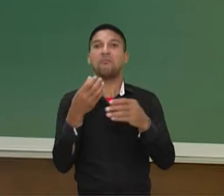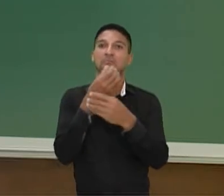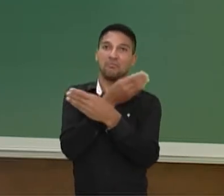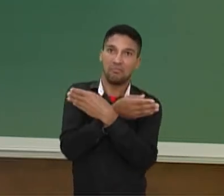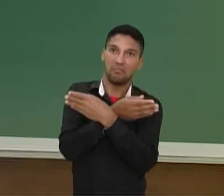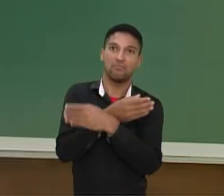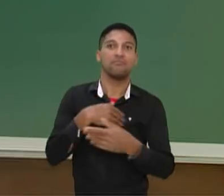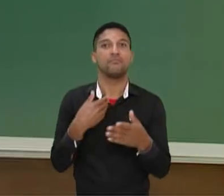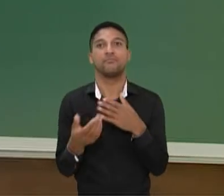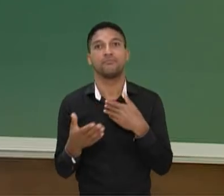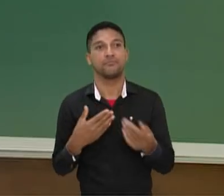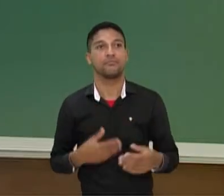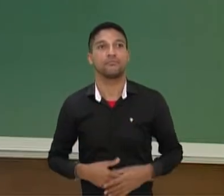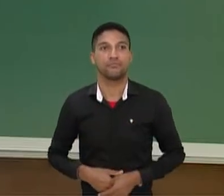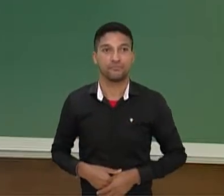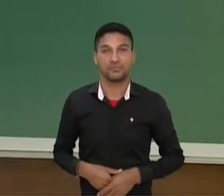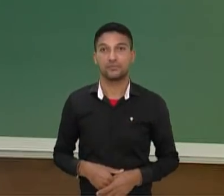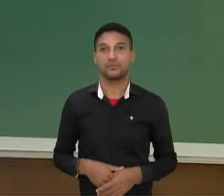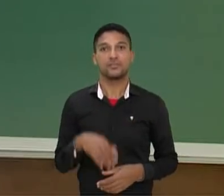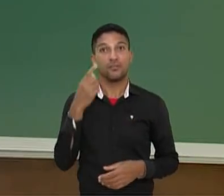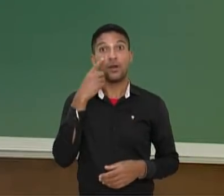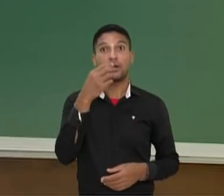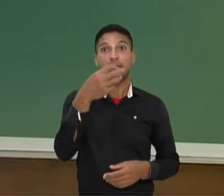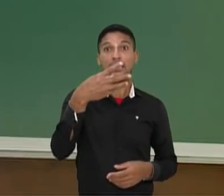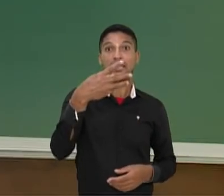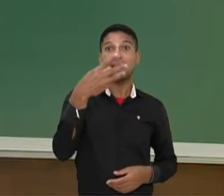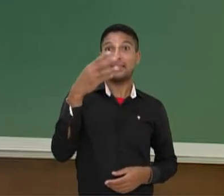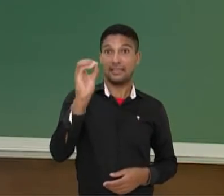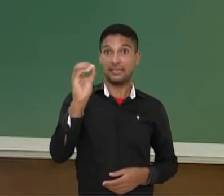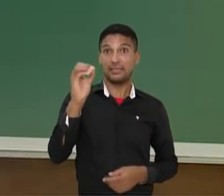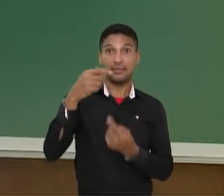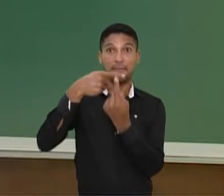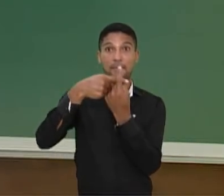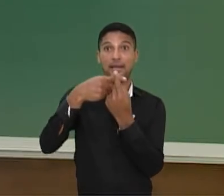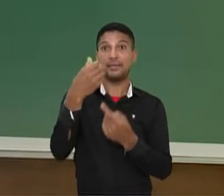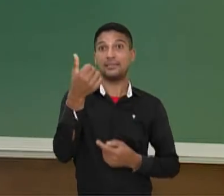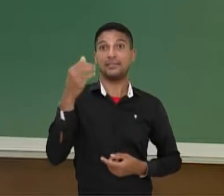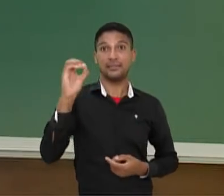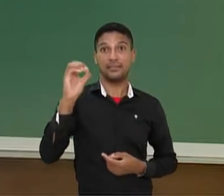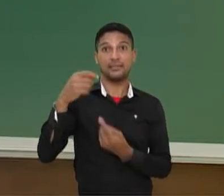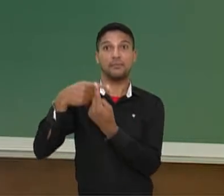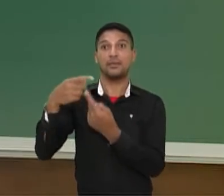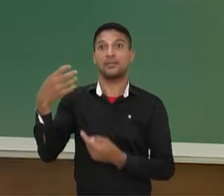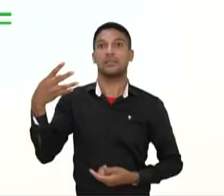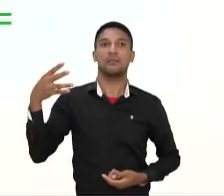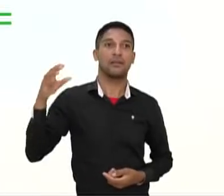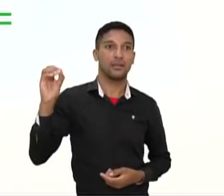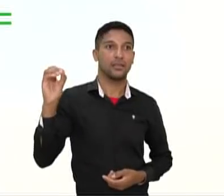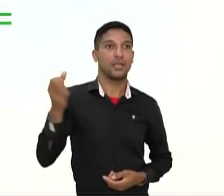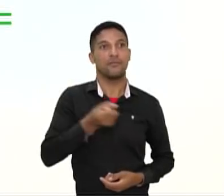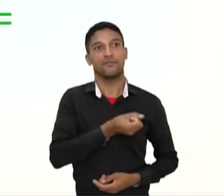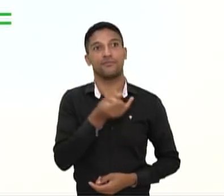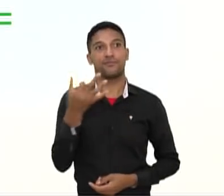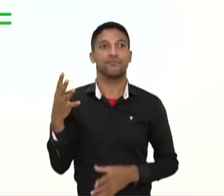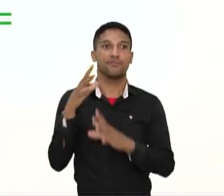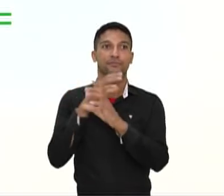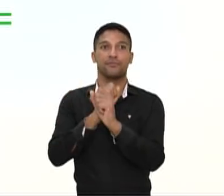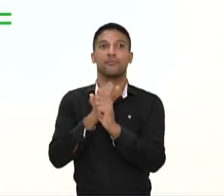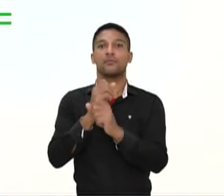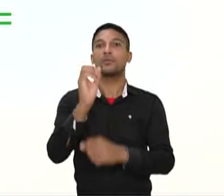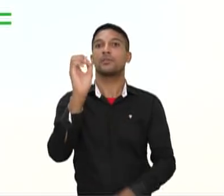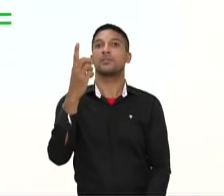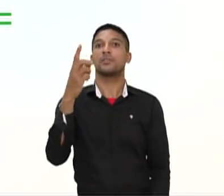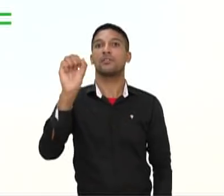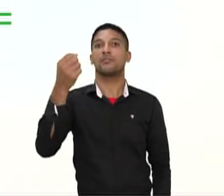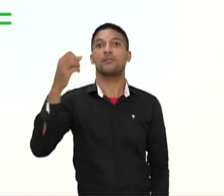mais 60 mais 40. Não pode esquecer de ninguém. Então, somando todo mundo, dá 180 metros. Resposta